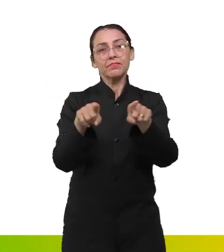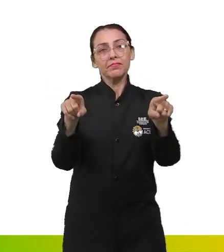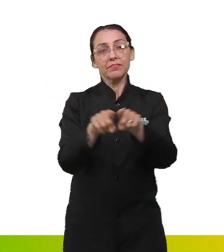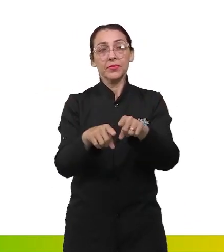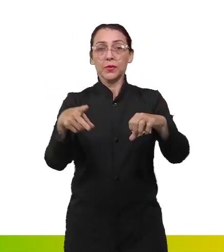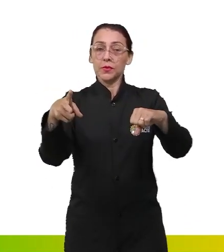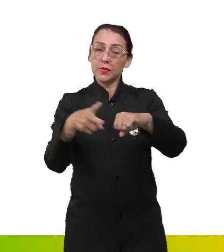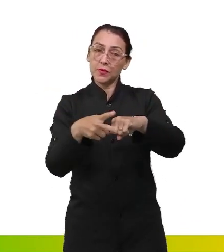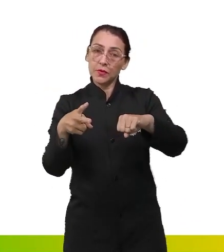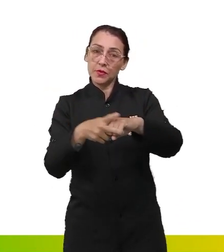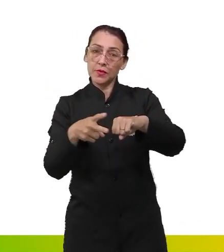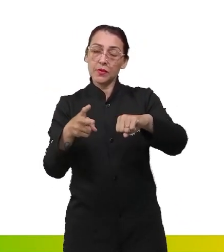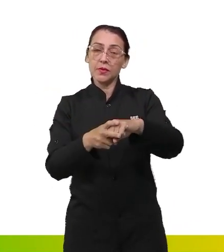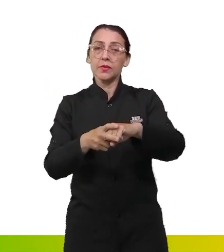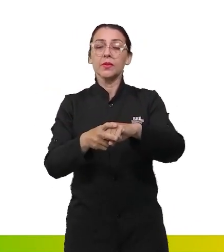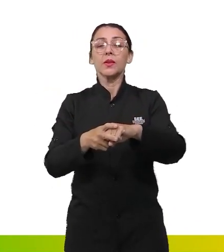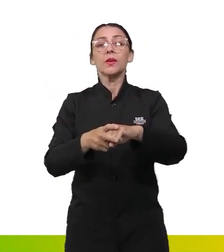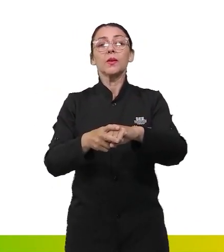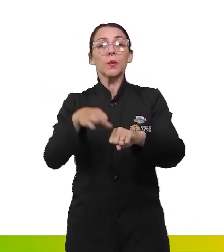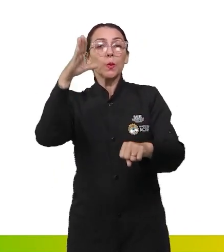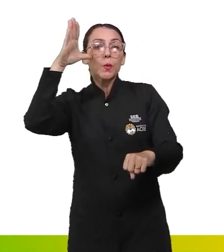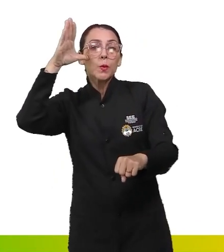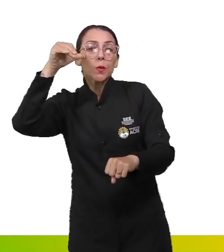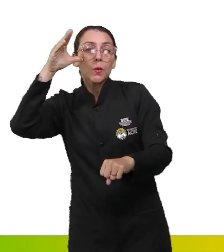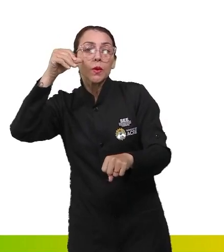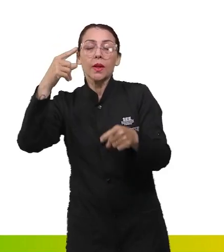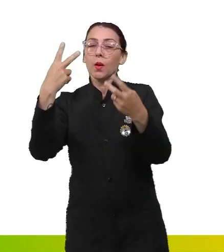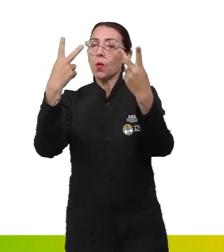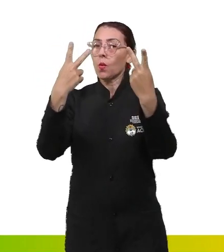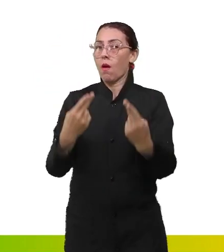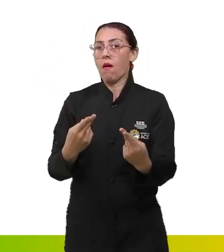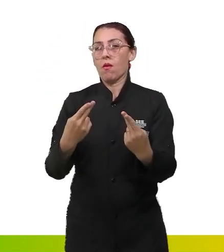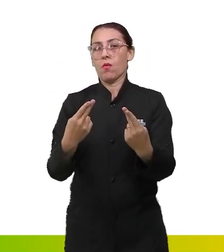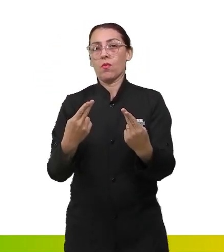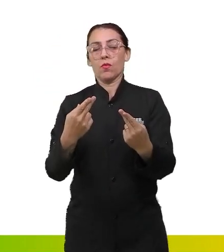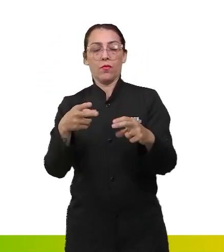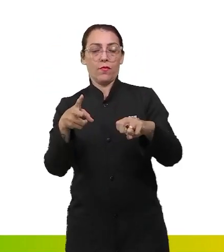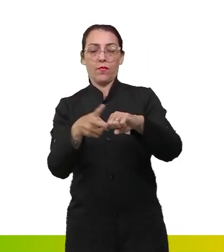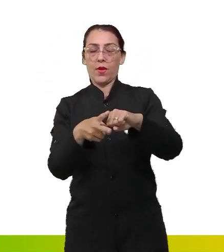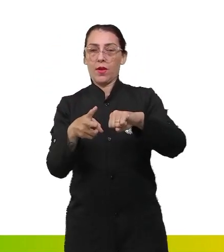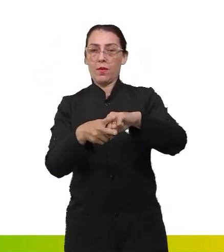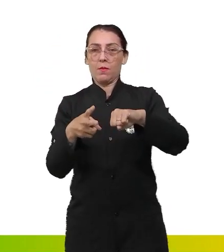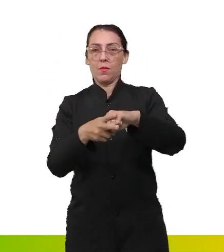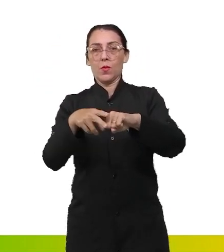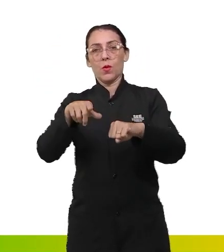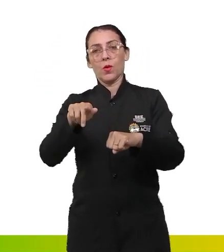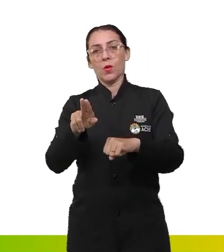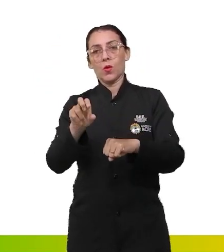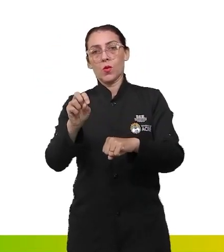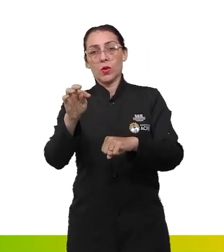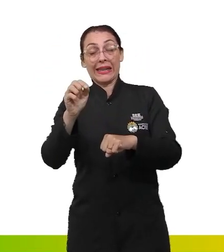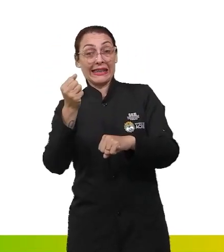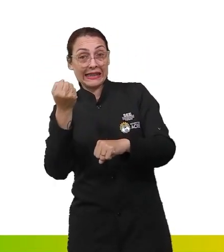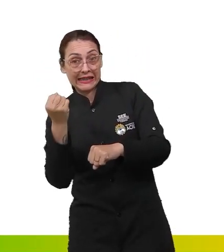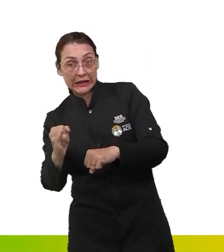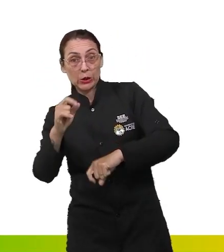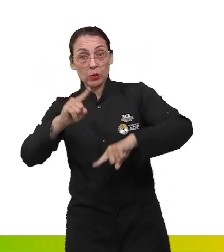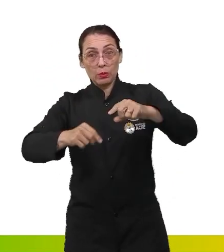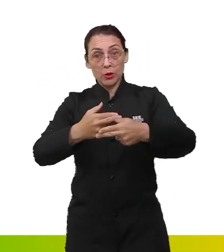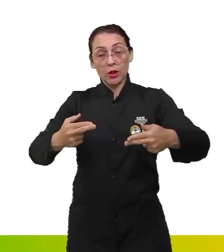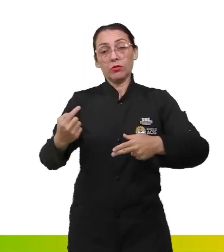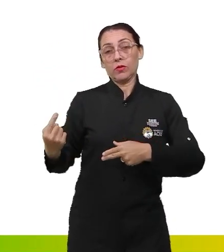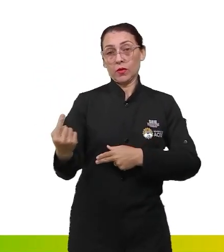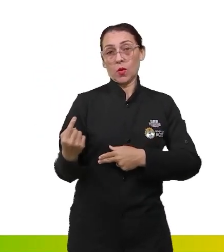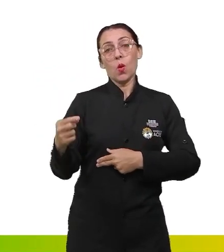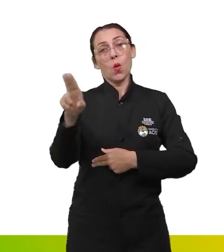verbo encantar, o verbo interessar, ele segue a mesma dinâmica do verbo gustar. Se o objeto estiver no singular,